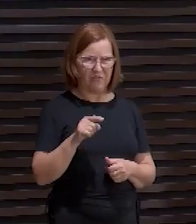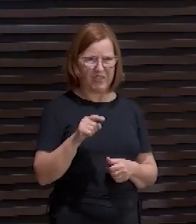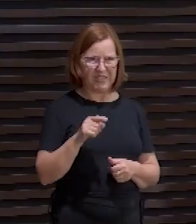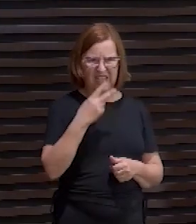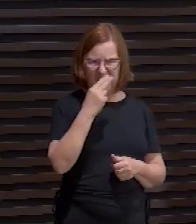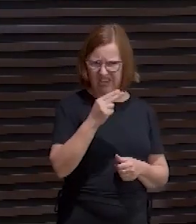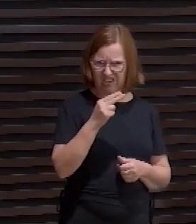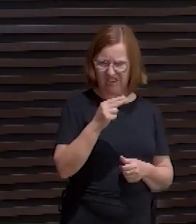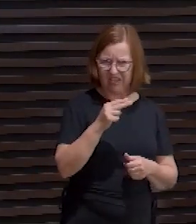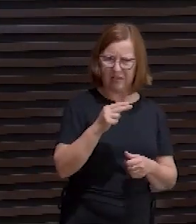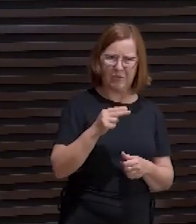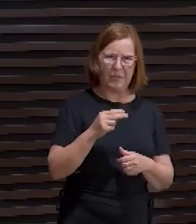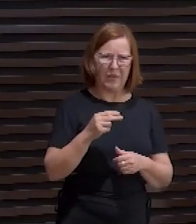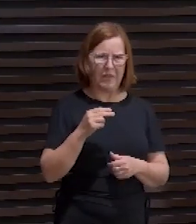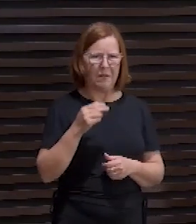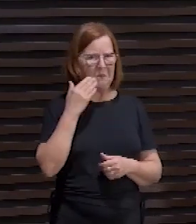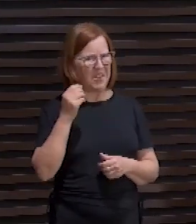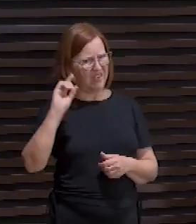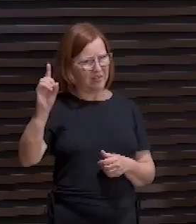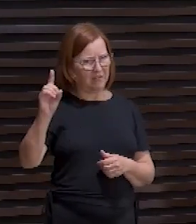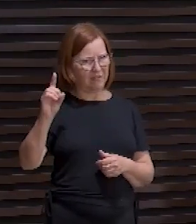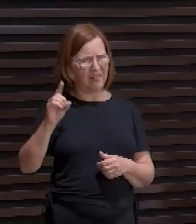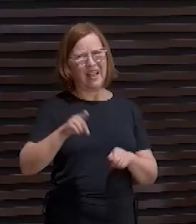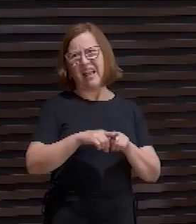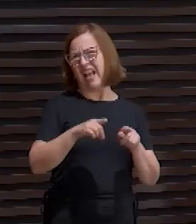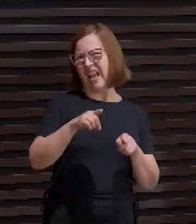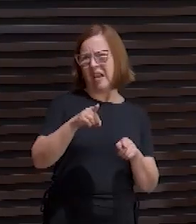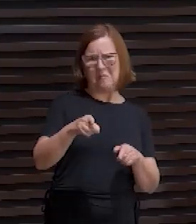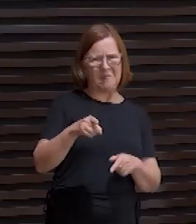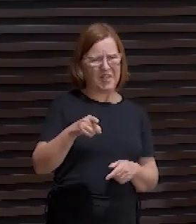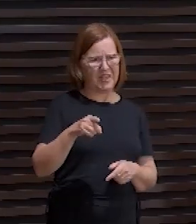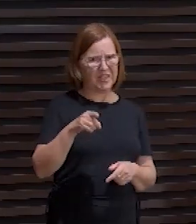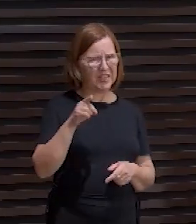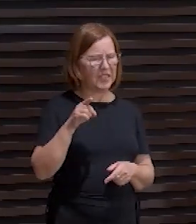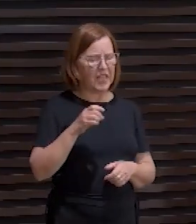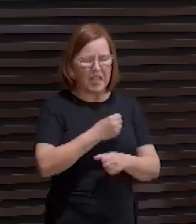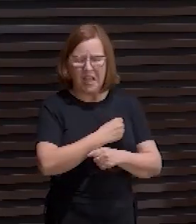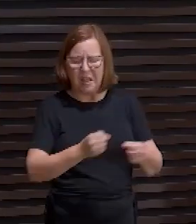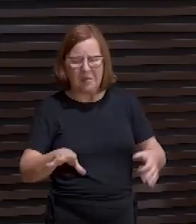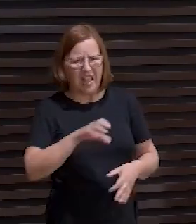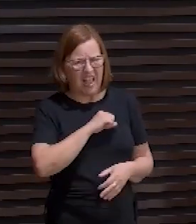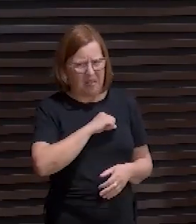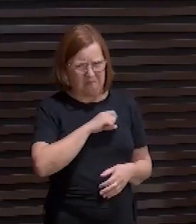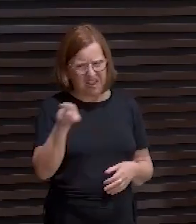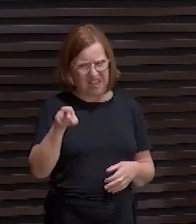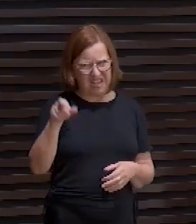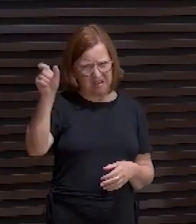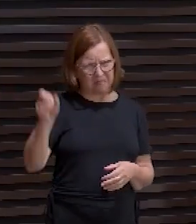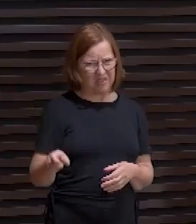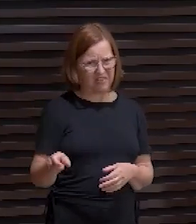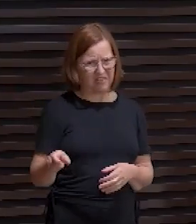Senhor não entendeu. Amar aquela pessoa não dá. Você não sabe o que ela fez. Acho que a tua justiça não está bem balizada não,